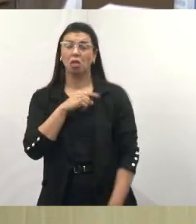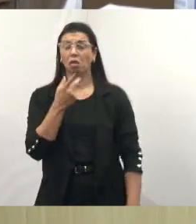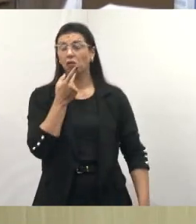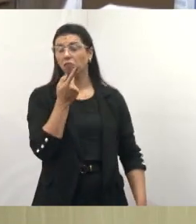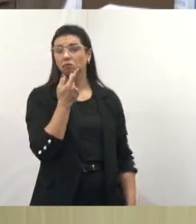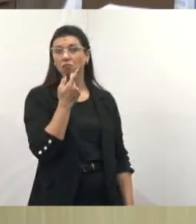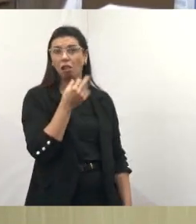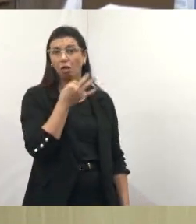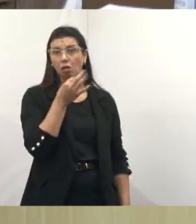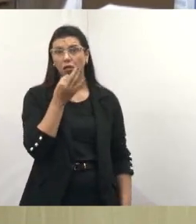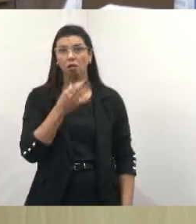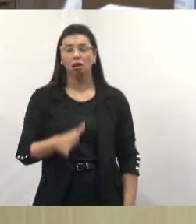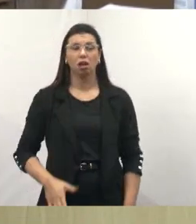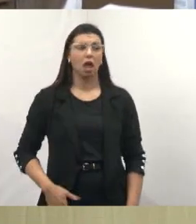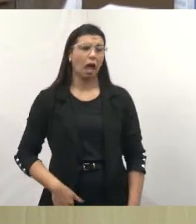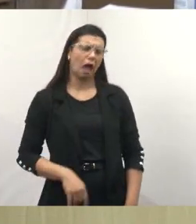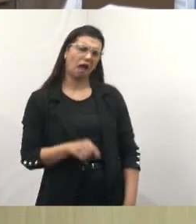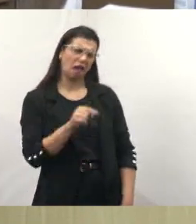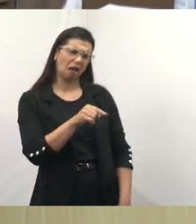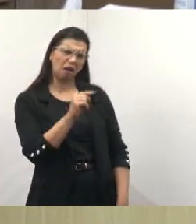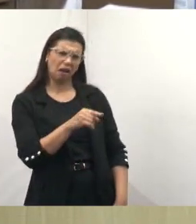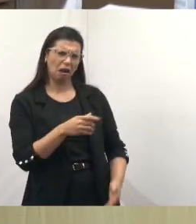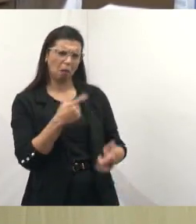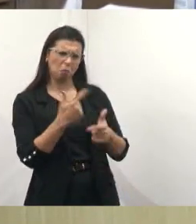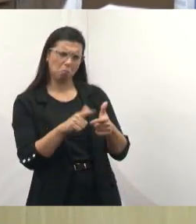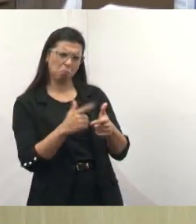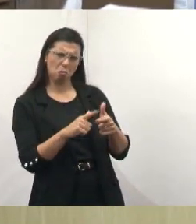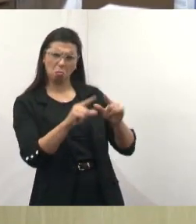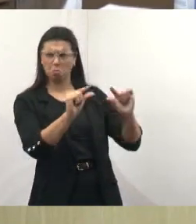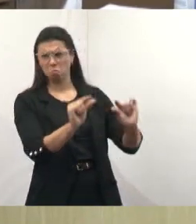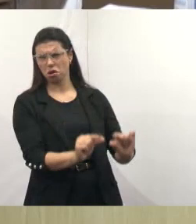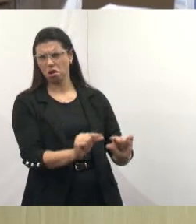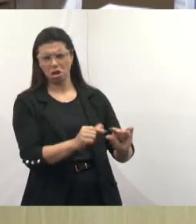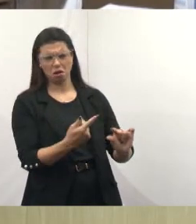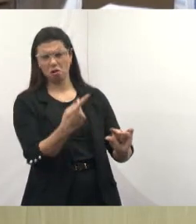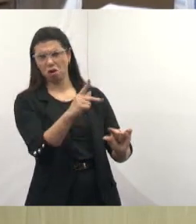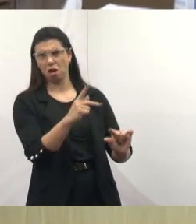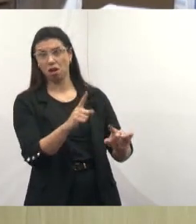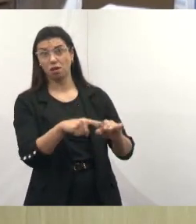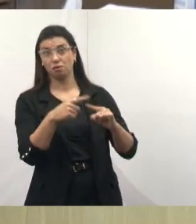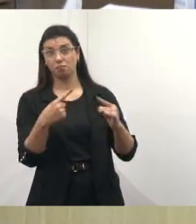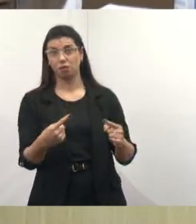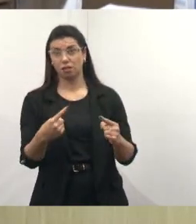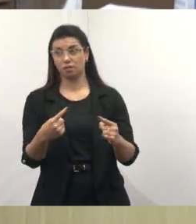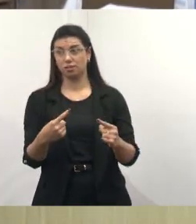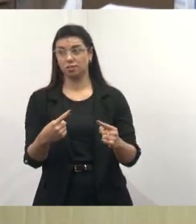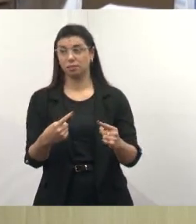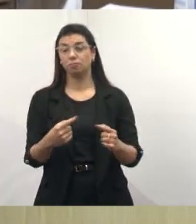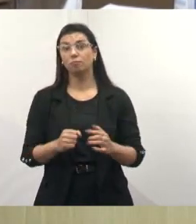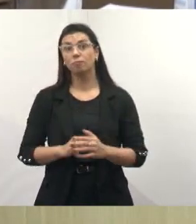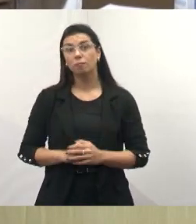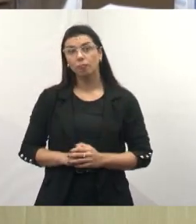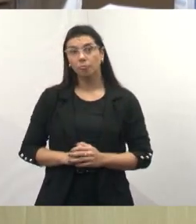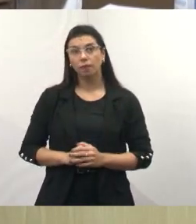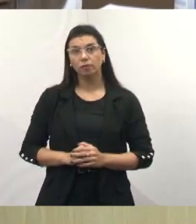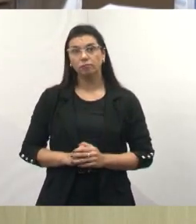coisas pequenas sem exaltar as coisas enormes que estão sendo feitas aqui em Jacareí. Oi?